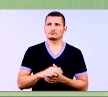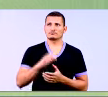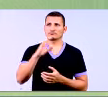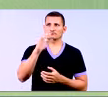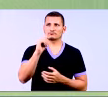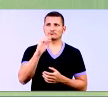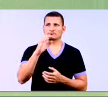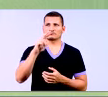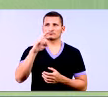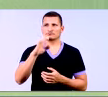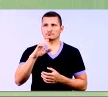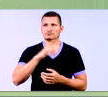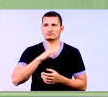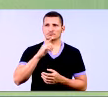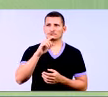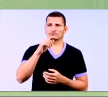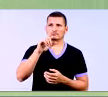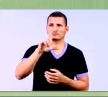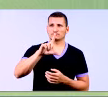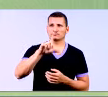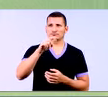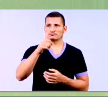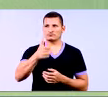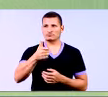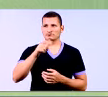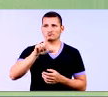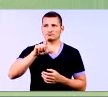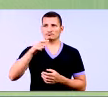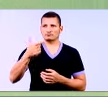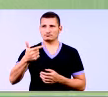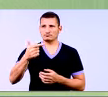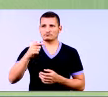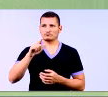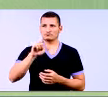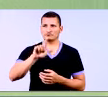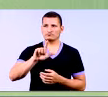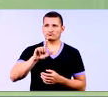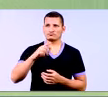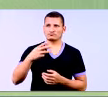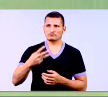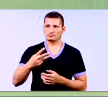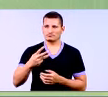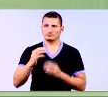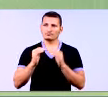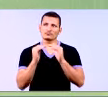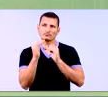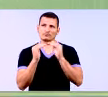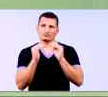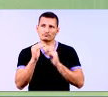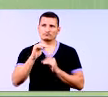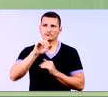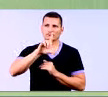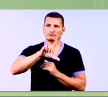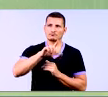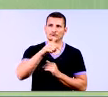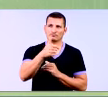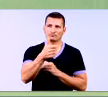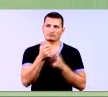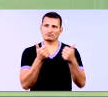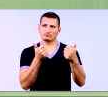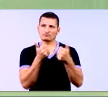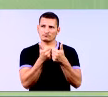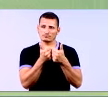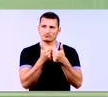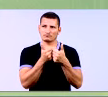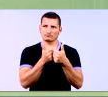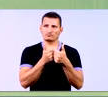Fábio, L1, L2, L3. Os níveis. O L1 está mais próximo do núcleo do processador, ela é